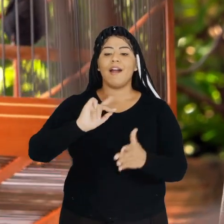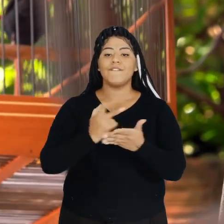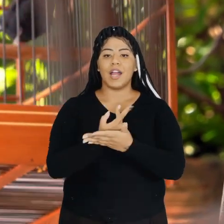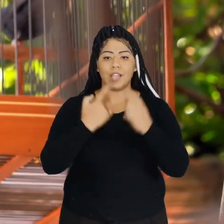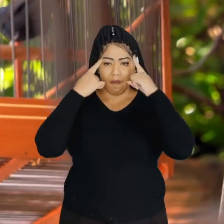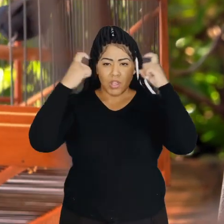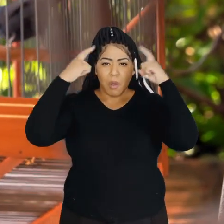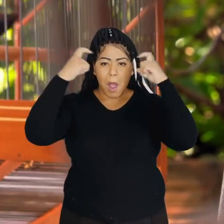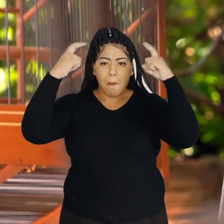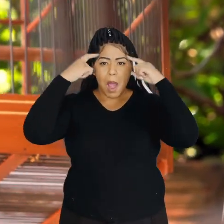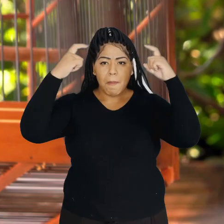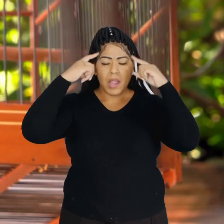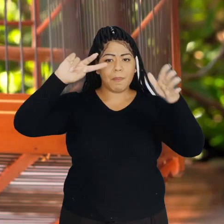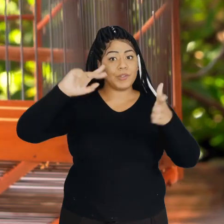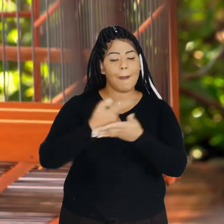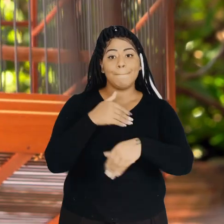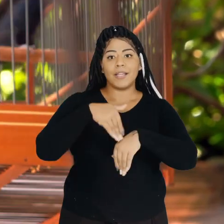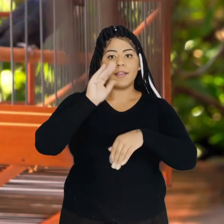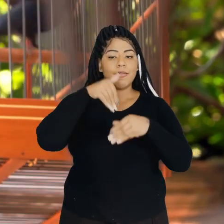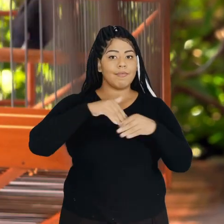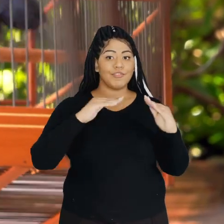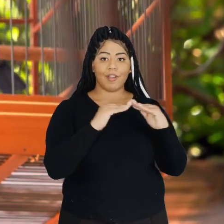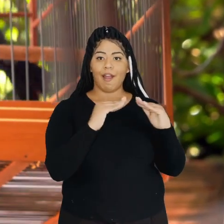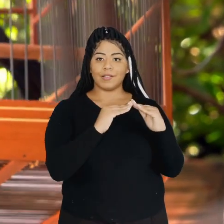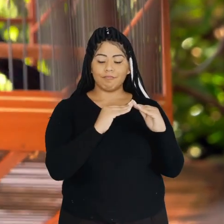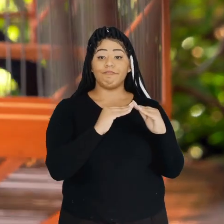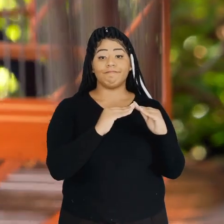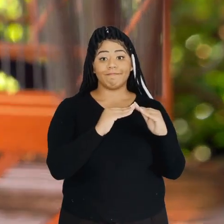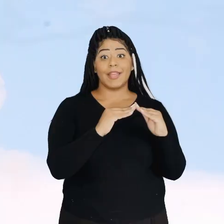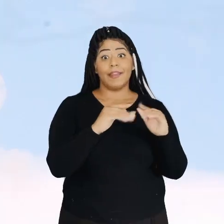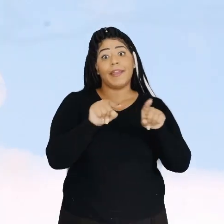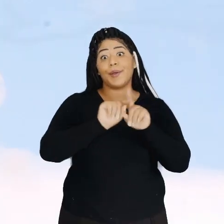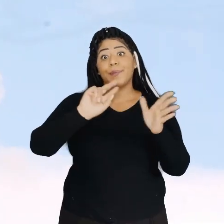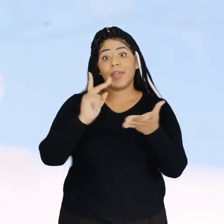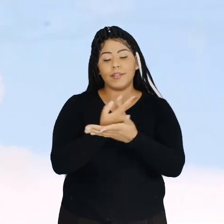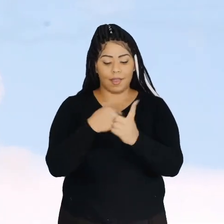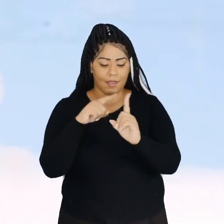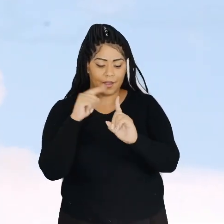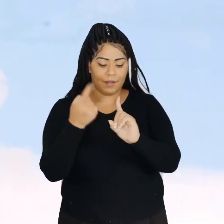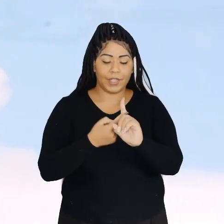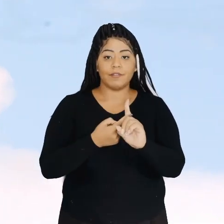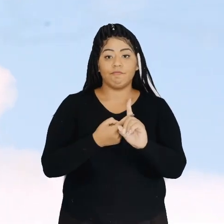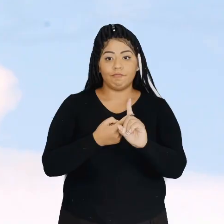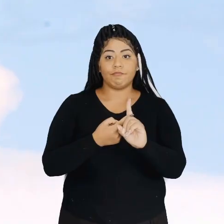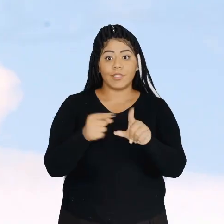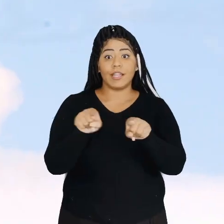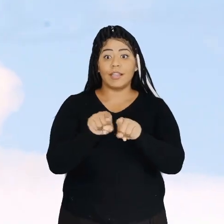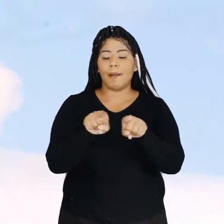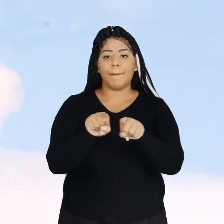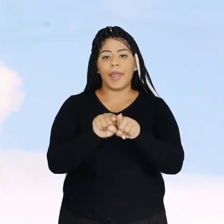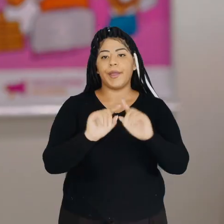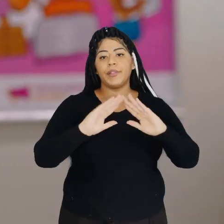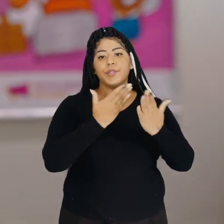em outra situação de violência, principalmente a doméstica, ela frequentemente engravida e também ela para os